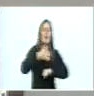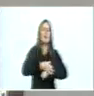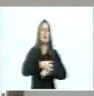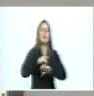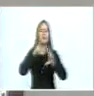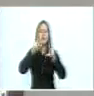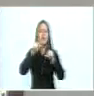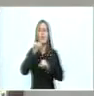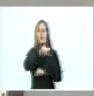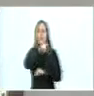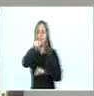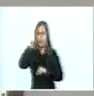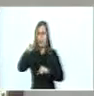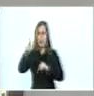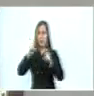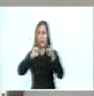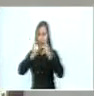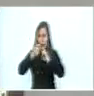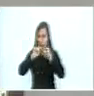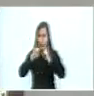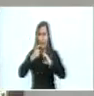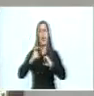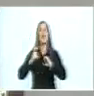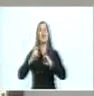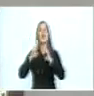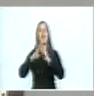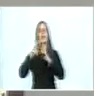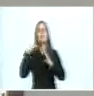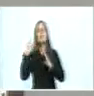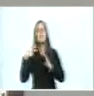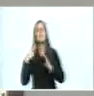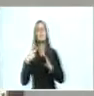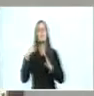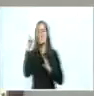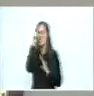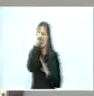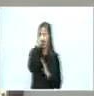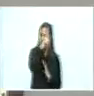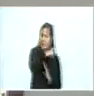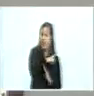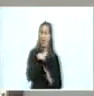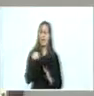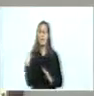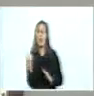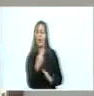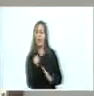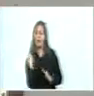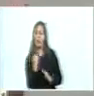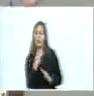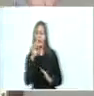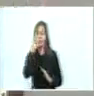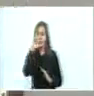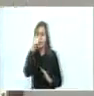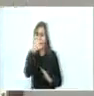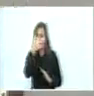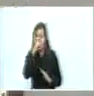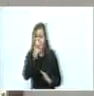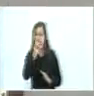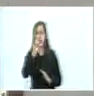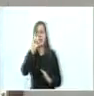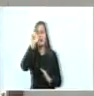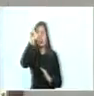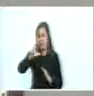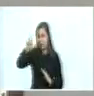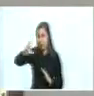que acompanham as reuniões da Câmara, né, sabe, as dificuldades que são para nós, só 15 representar,